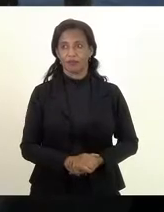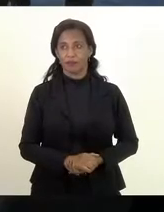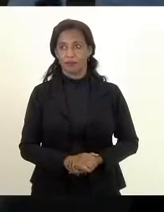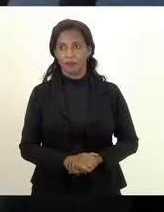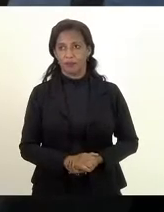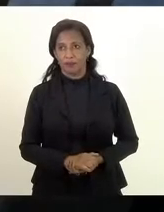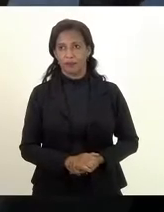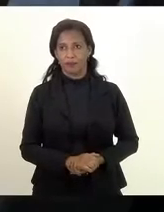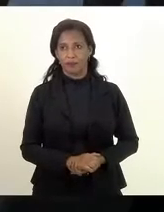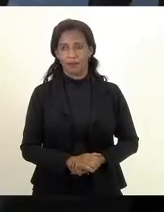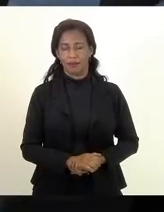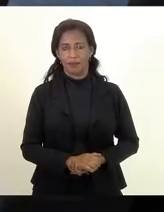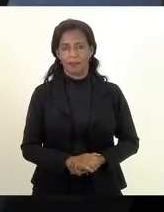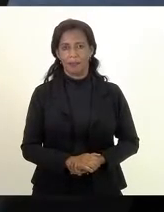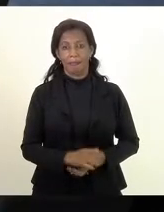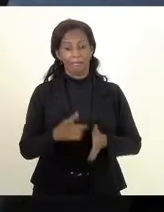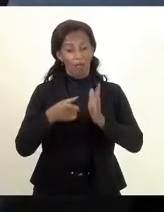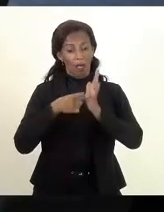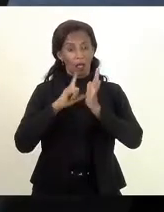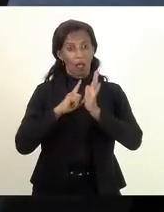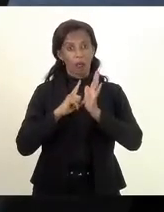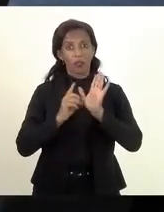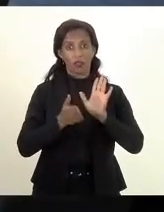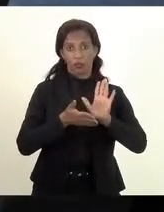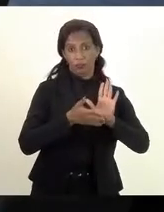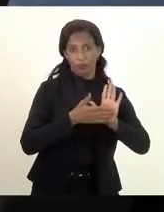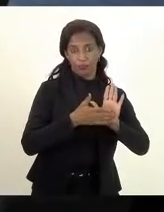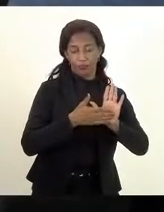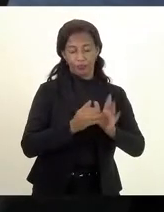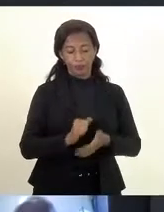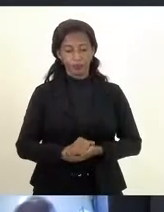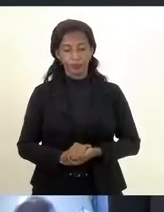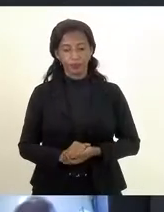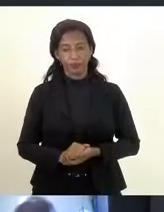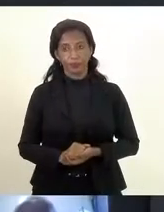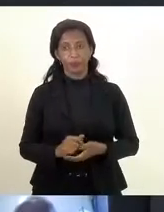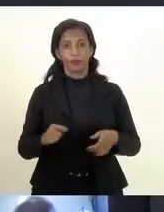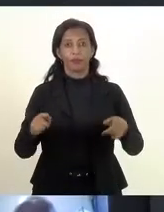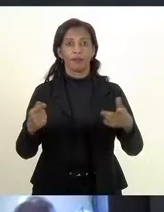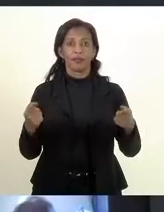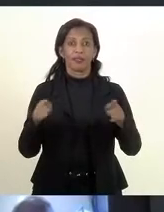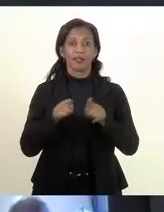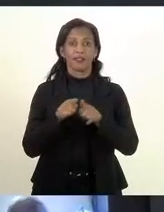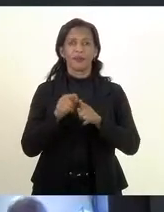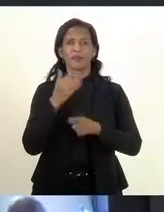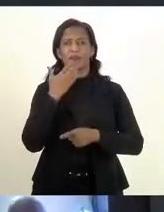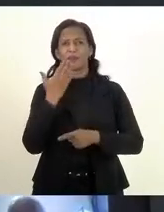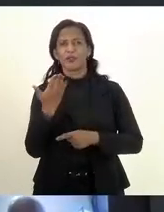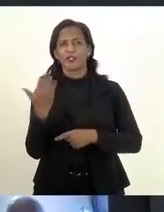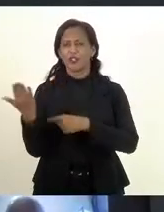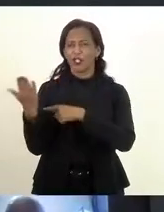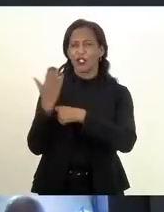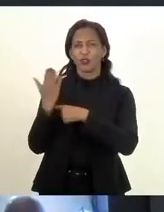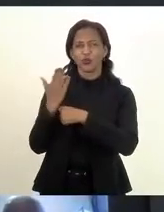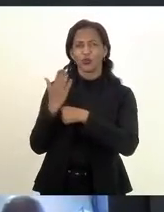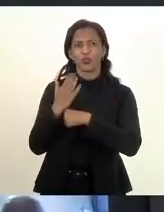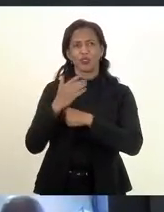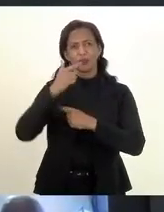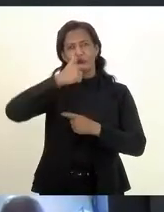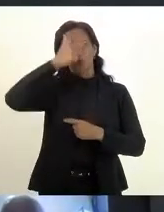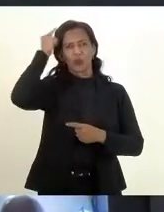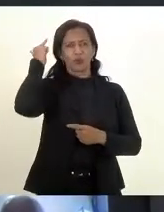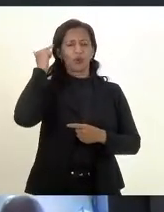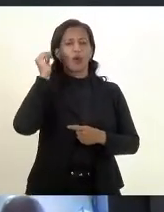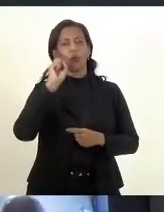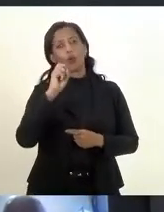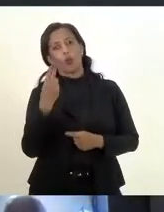Eu queria fazer, antes de dar o parecer, deputado Tiaju, até pedir ajuda ao Márcio e ao próprio Luiz Paulo, que